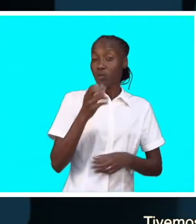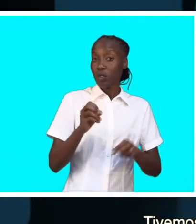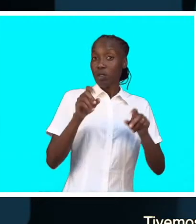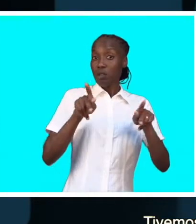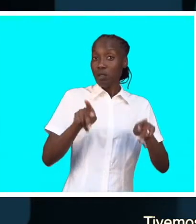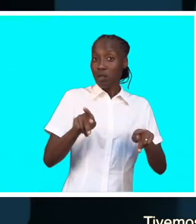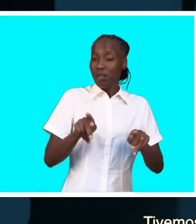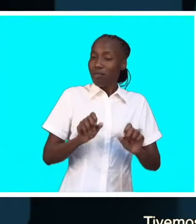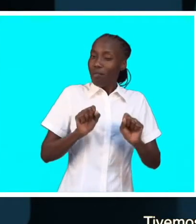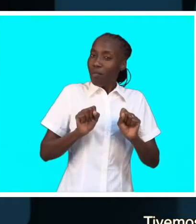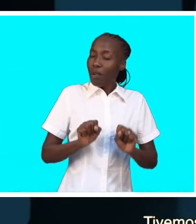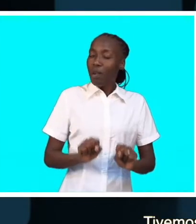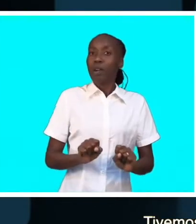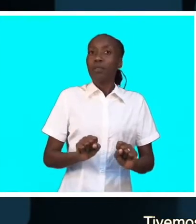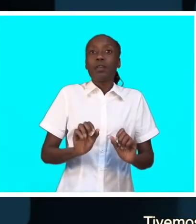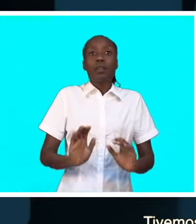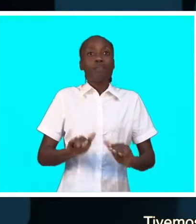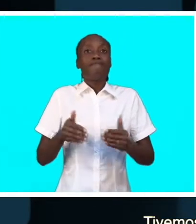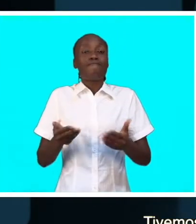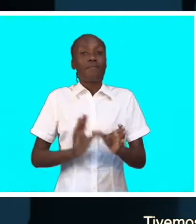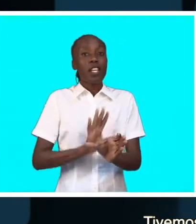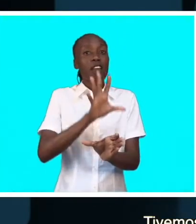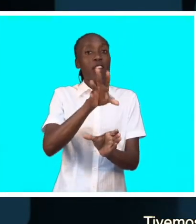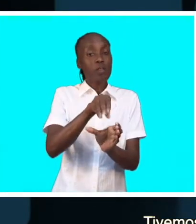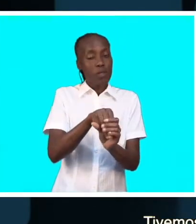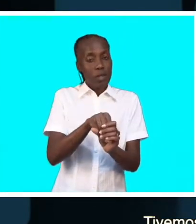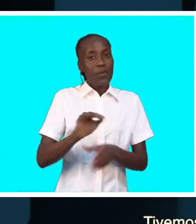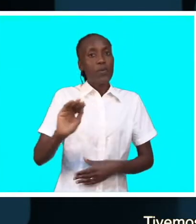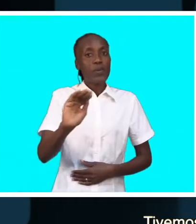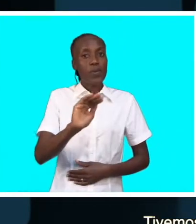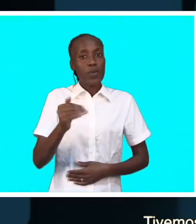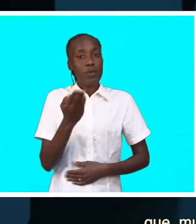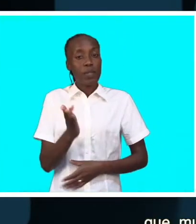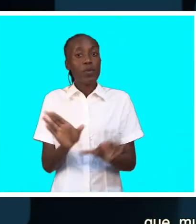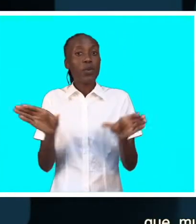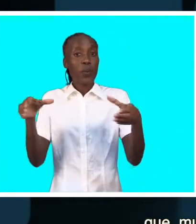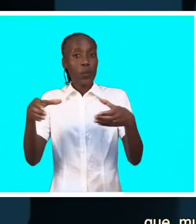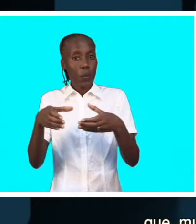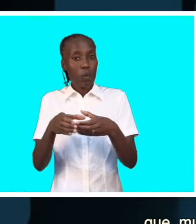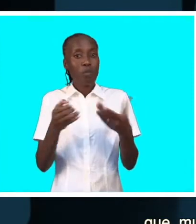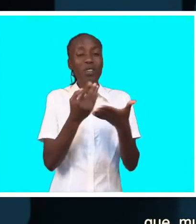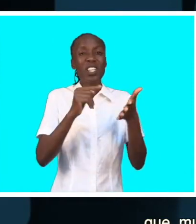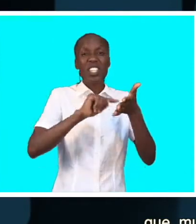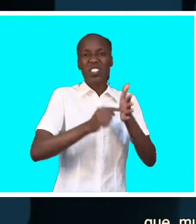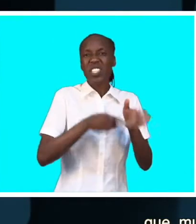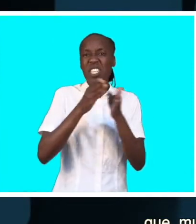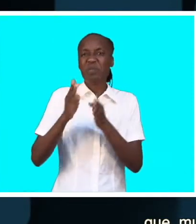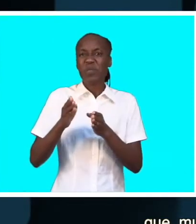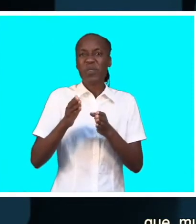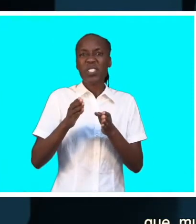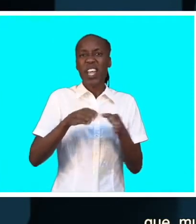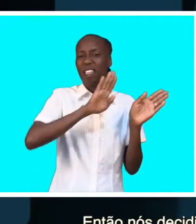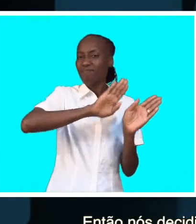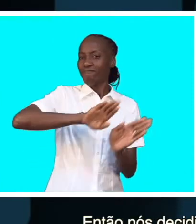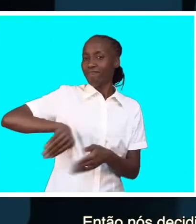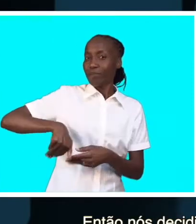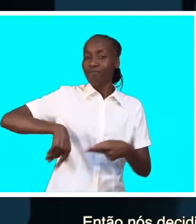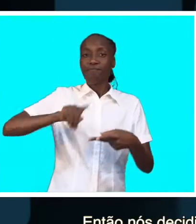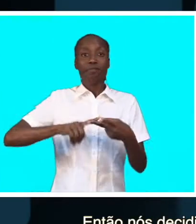oportunidade de garantir a inclusão social deste grupo, que muitas vezes é negligenciado, então